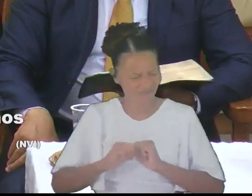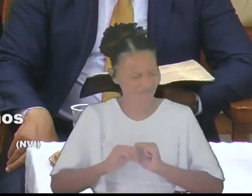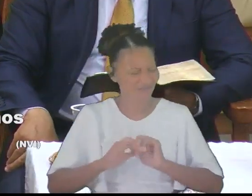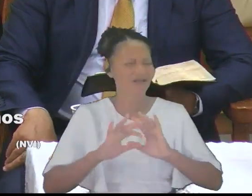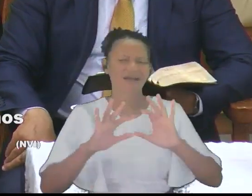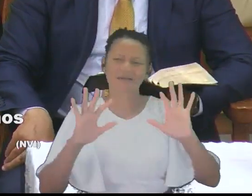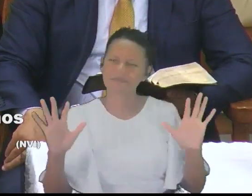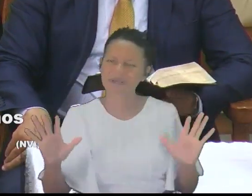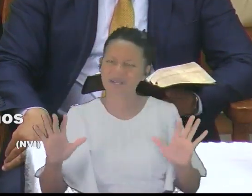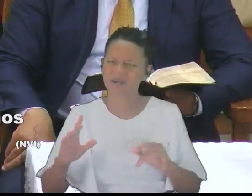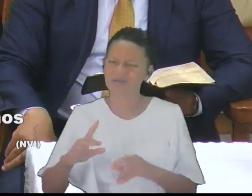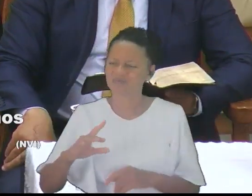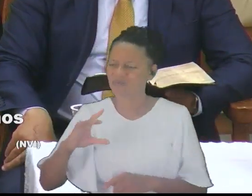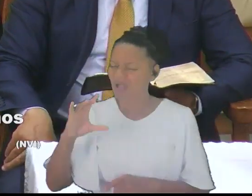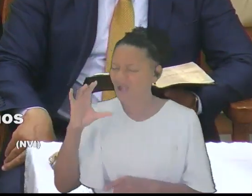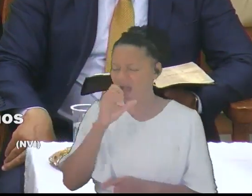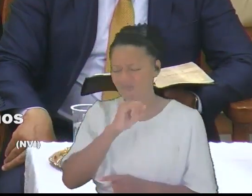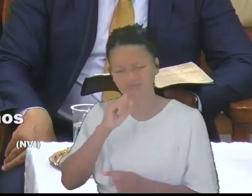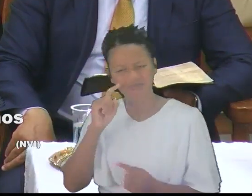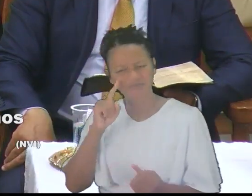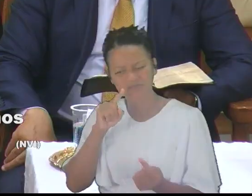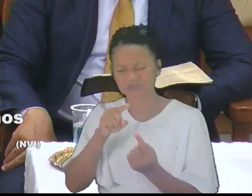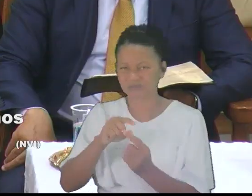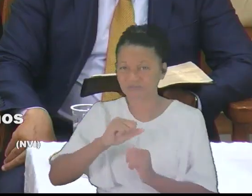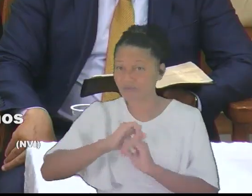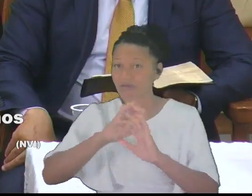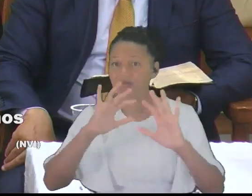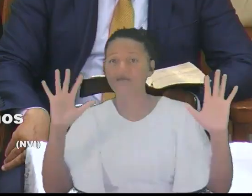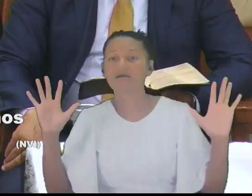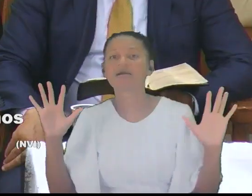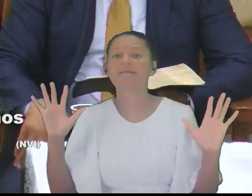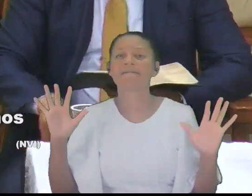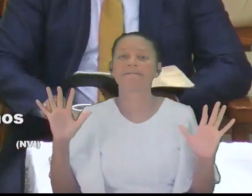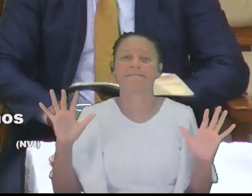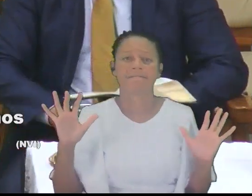mais objetiva. É a mesma coisa, mas de uma forma mais